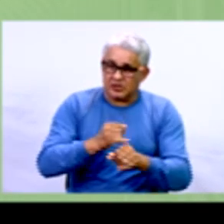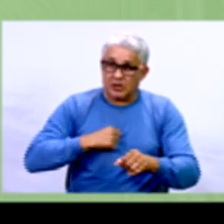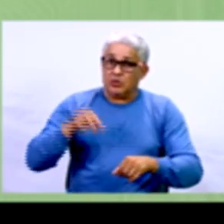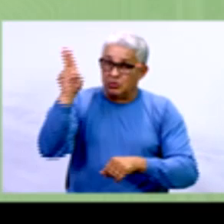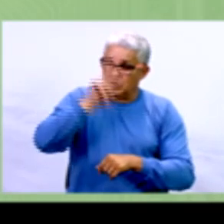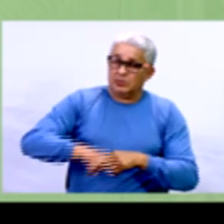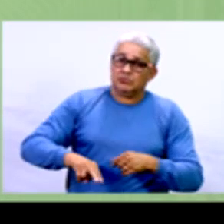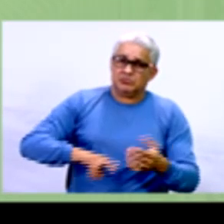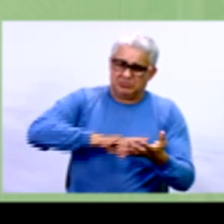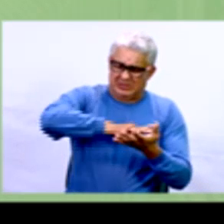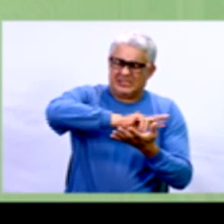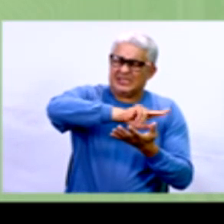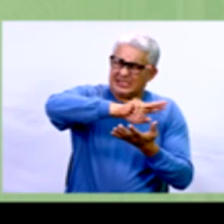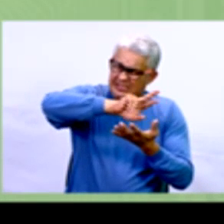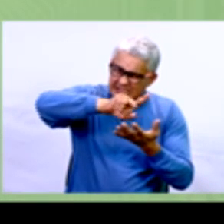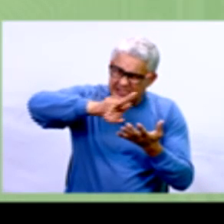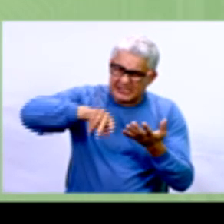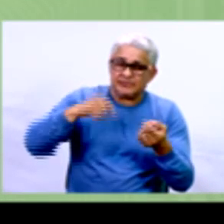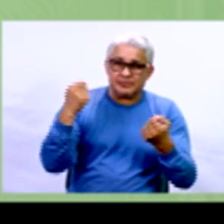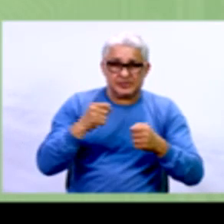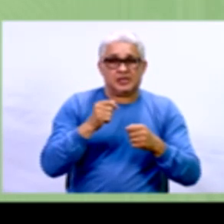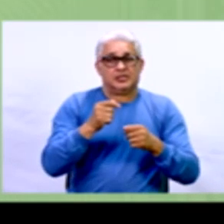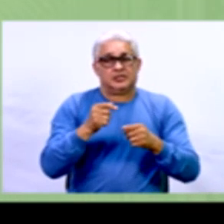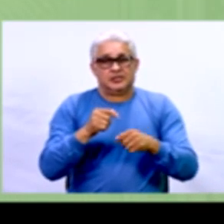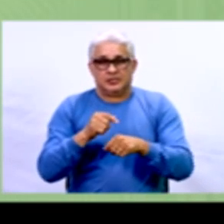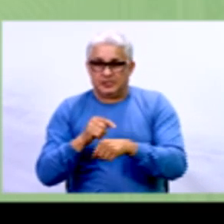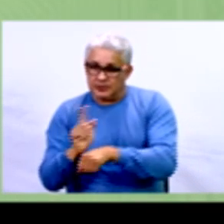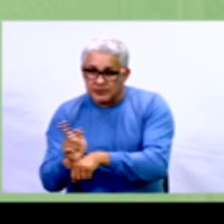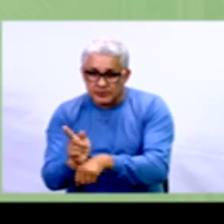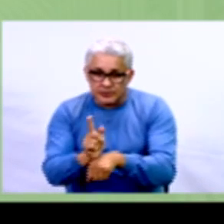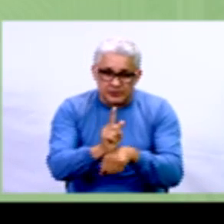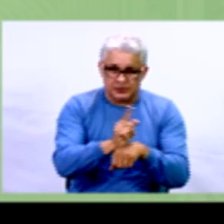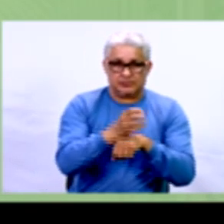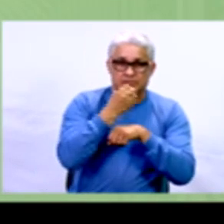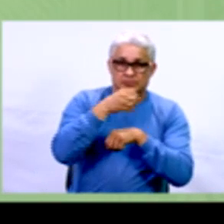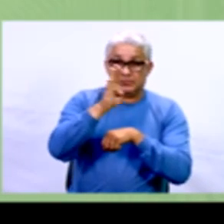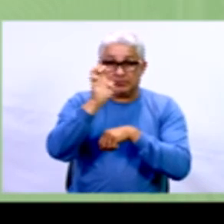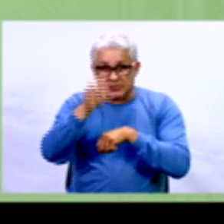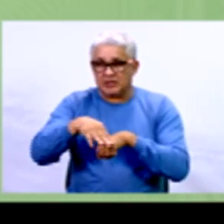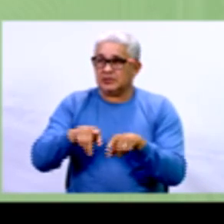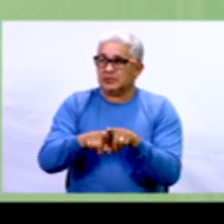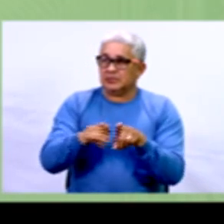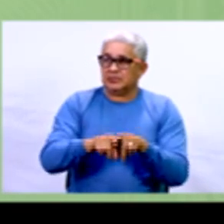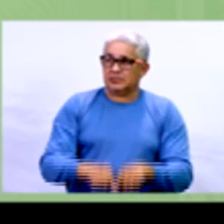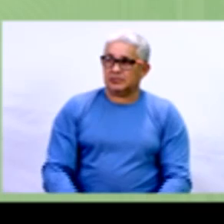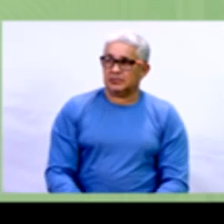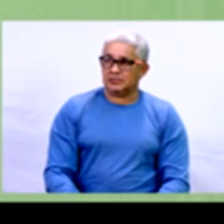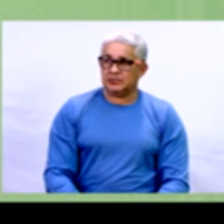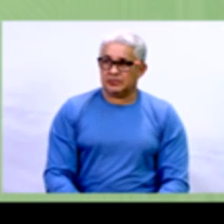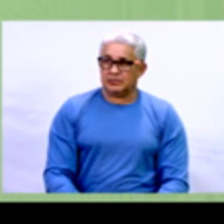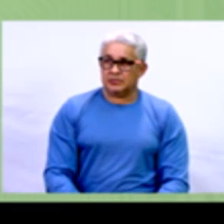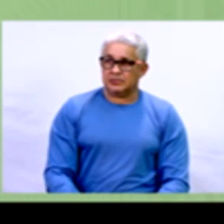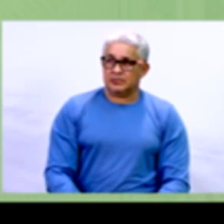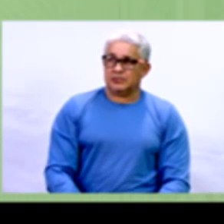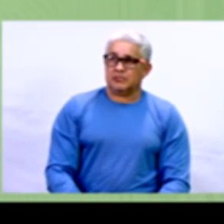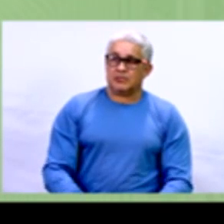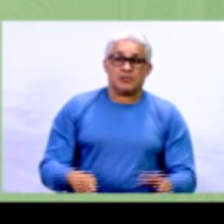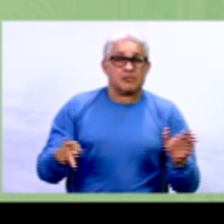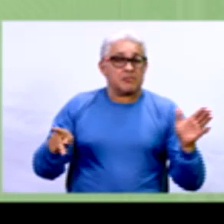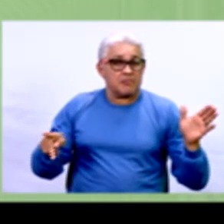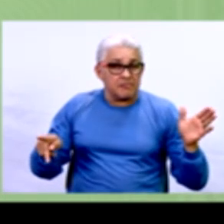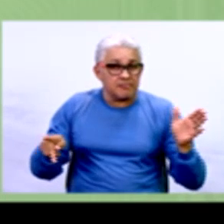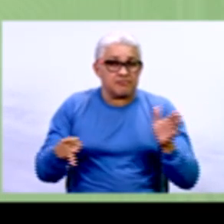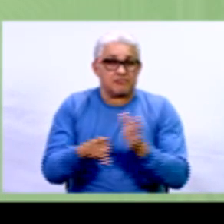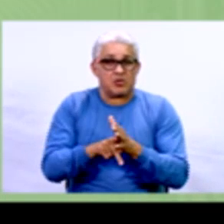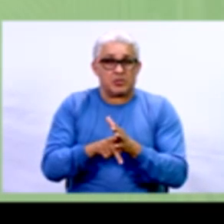muitas ferramentas digitais, então eu tenho que gerenciar isso muito bem. E também eu tenho que prestar atenção nas